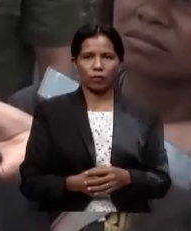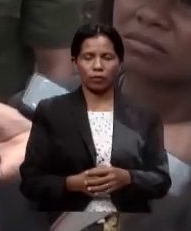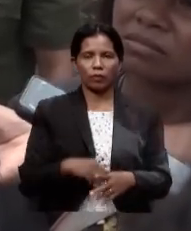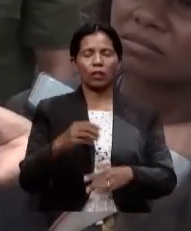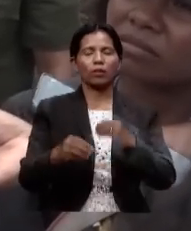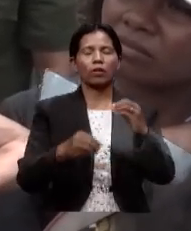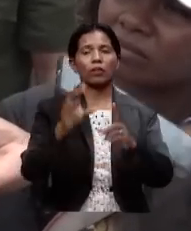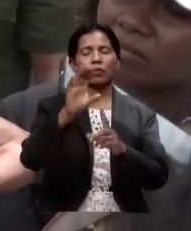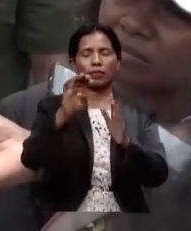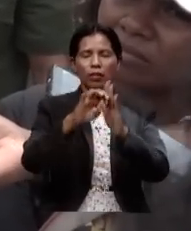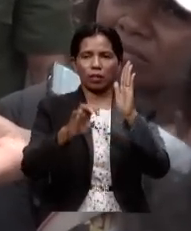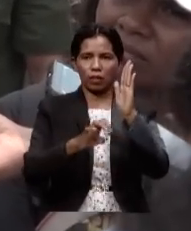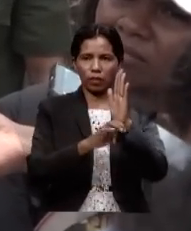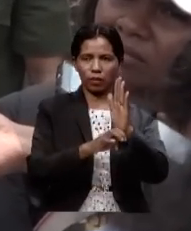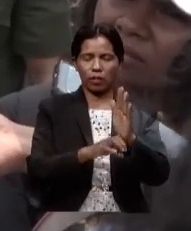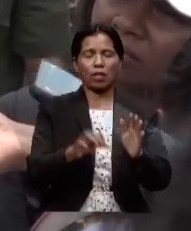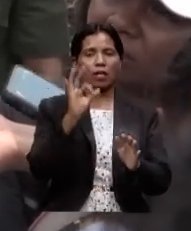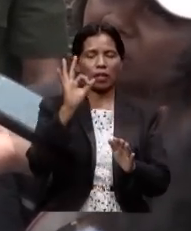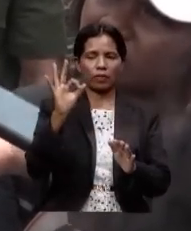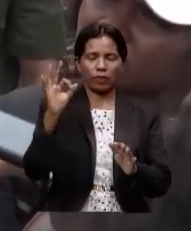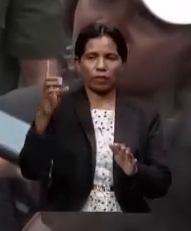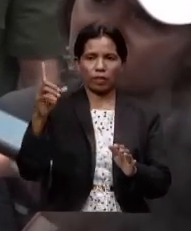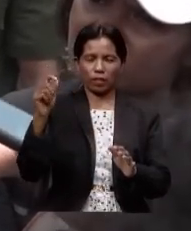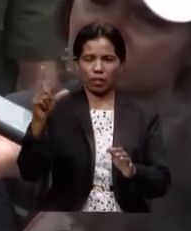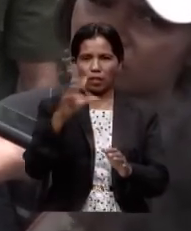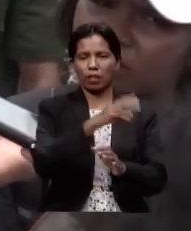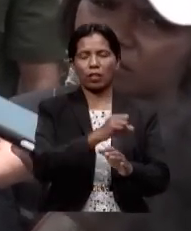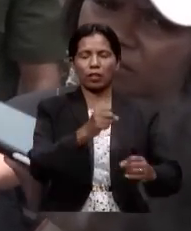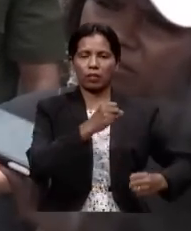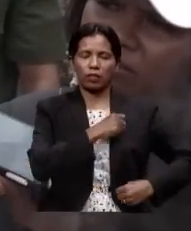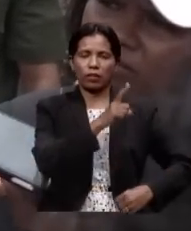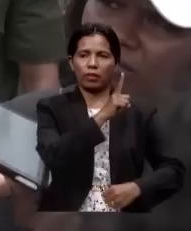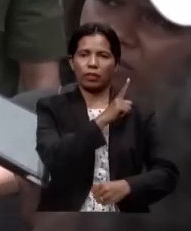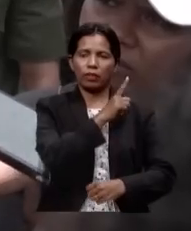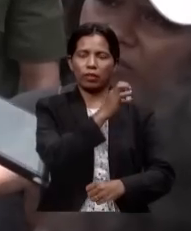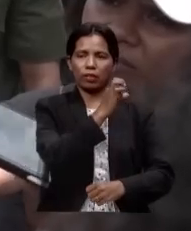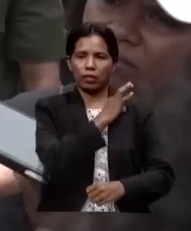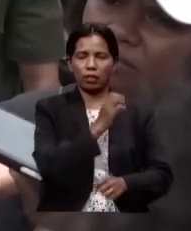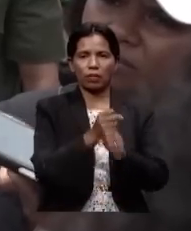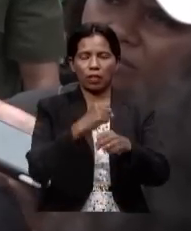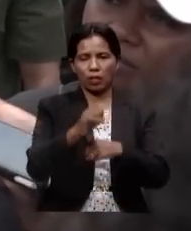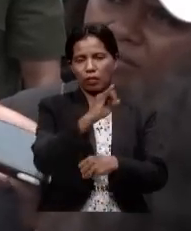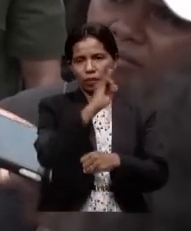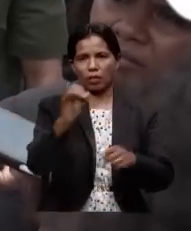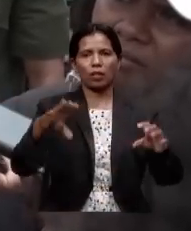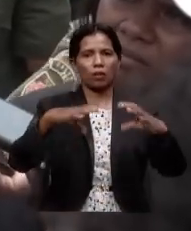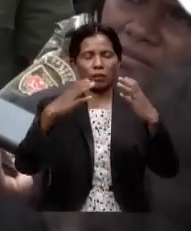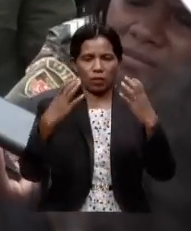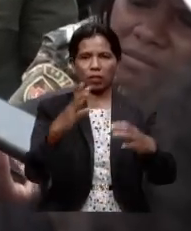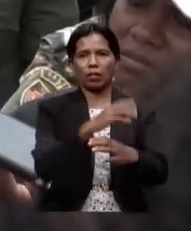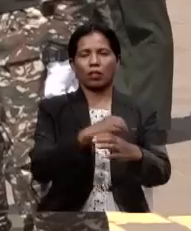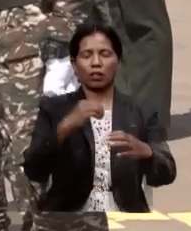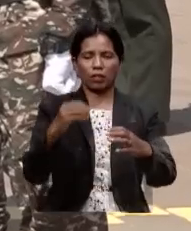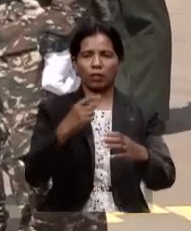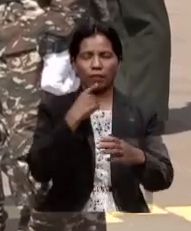Relaciona o chefe de Estado Maior General FFDTL, Tenente General Falo Ratelaik, nebe atuhal investigação ba Comissão de Recrutamento Força